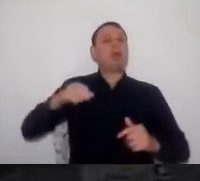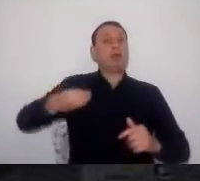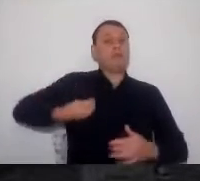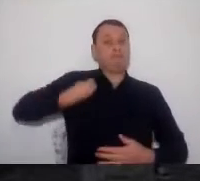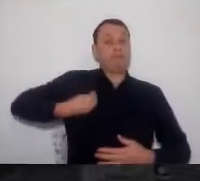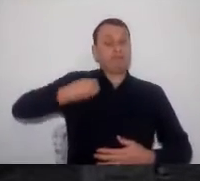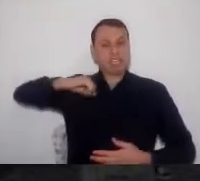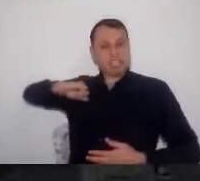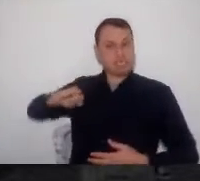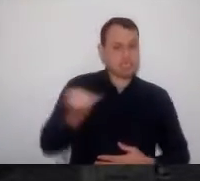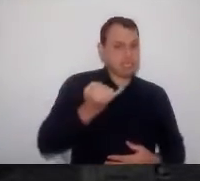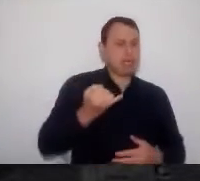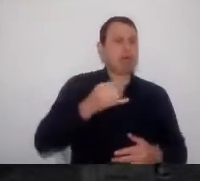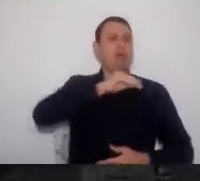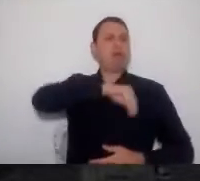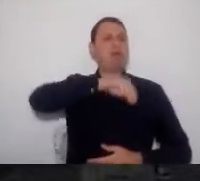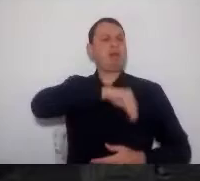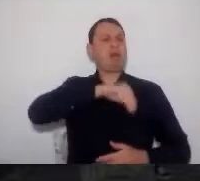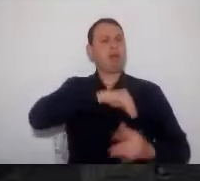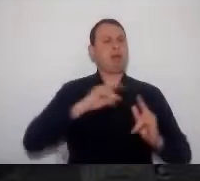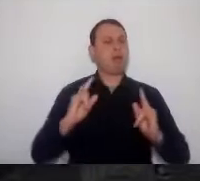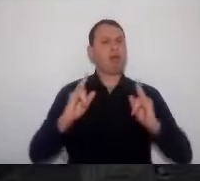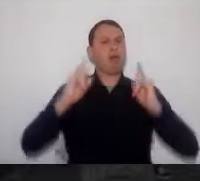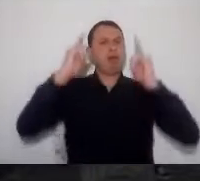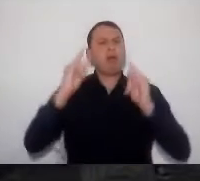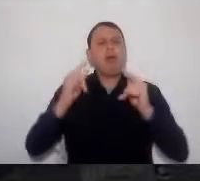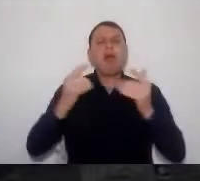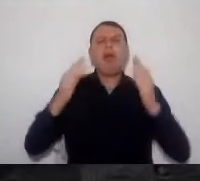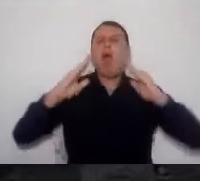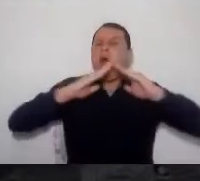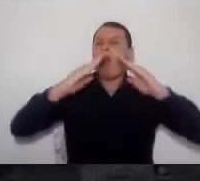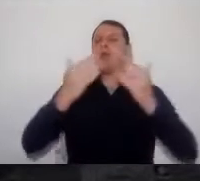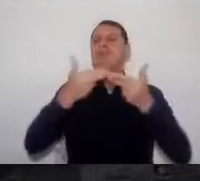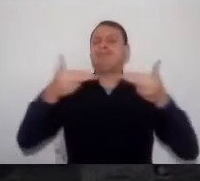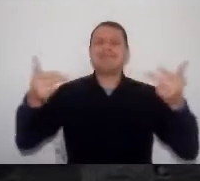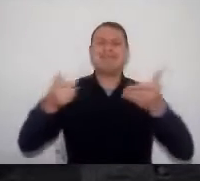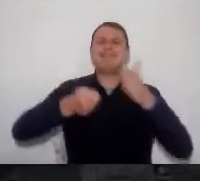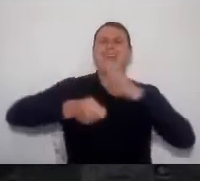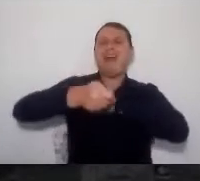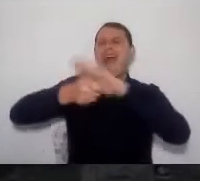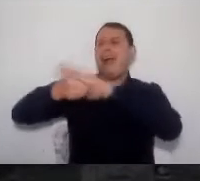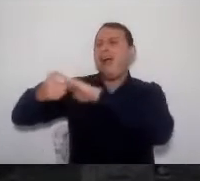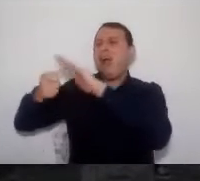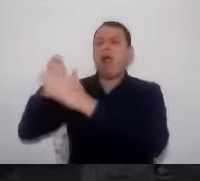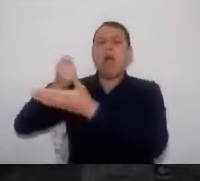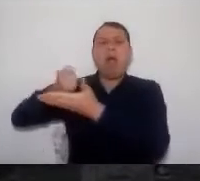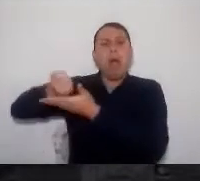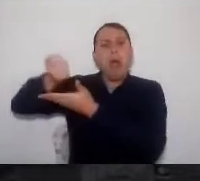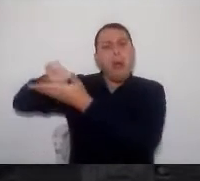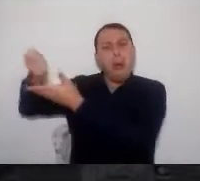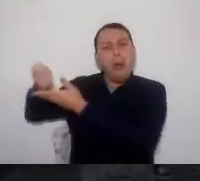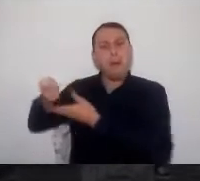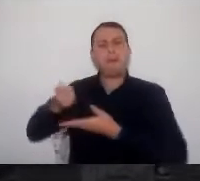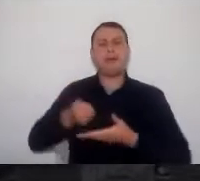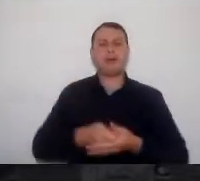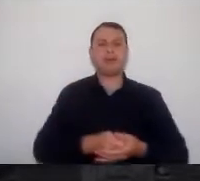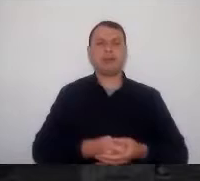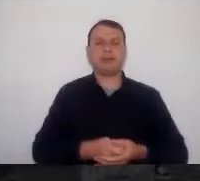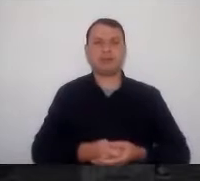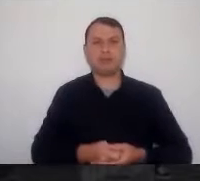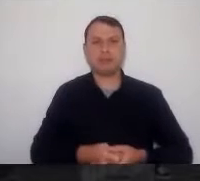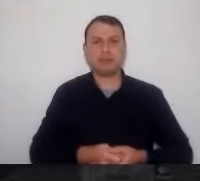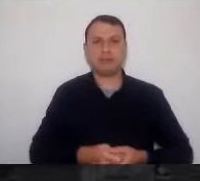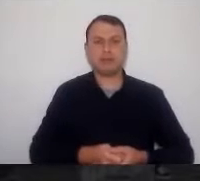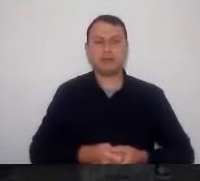rendas, rendas imobiliárias, renda de dinheiro aplicado. Então, Johann Fichte dizia o seguinte: